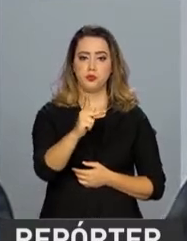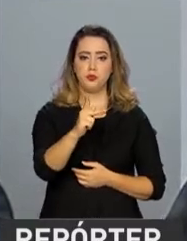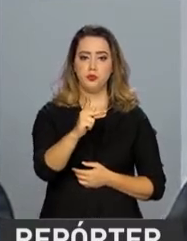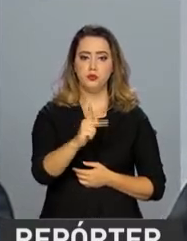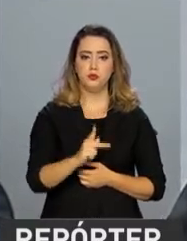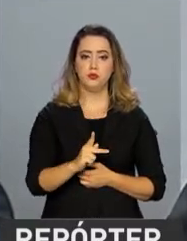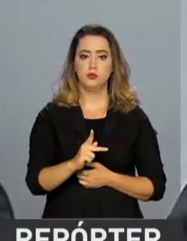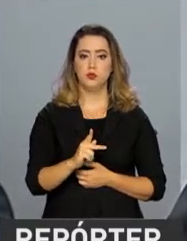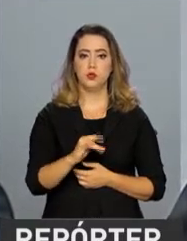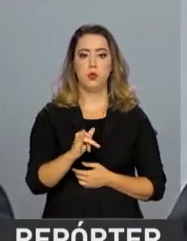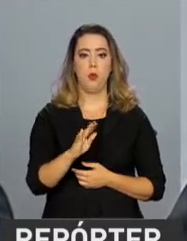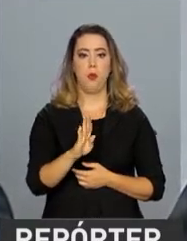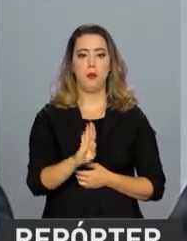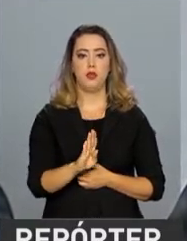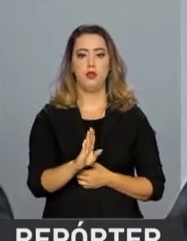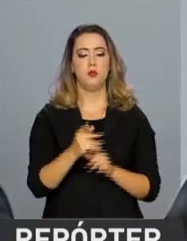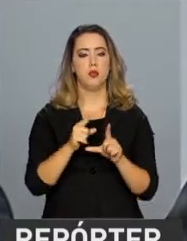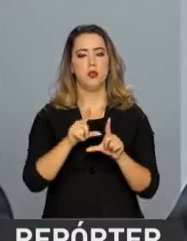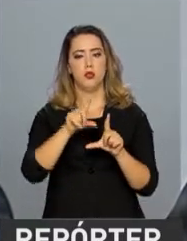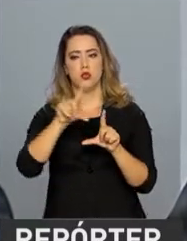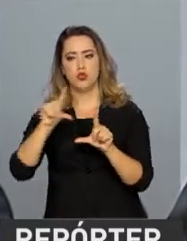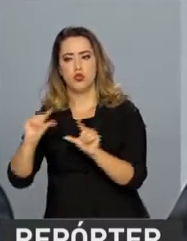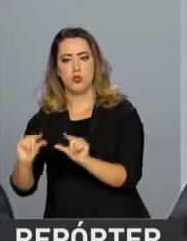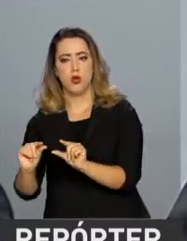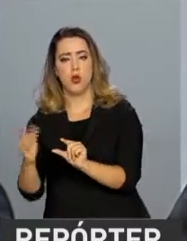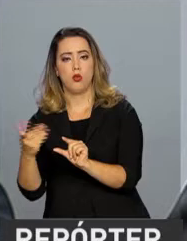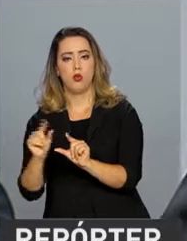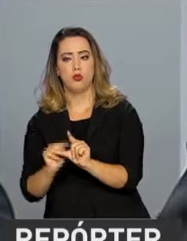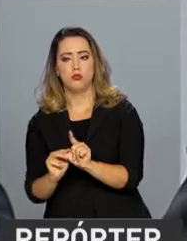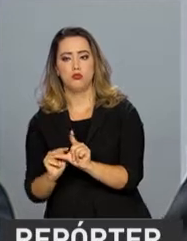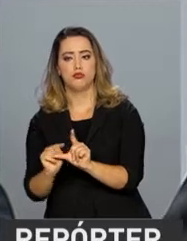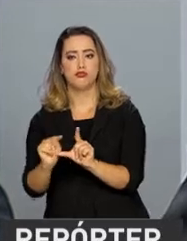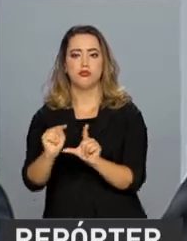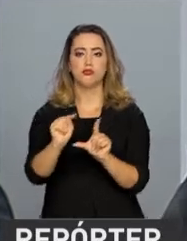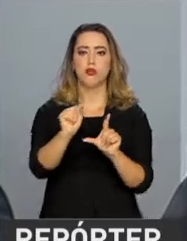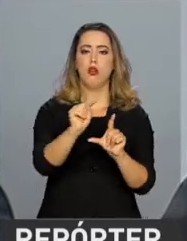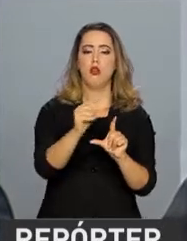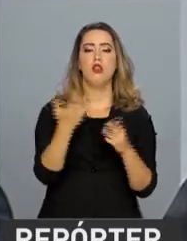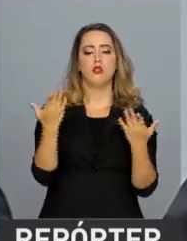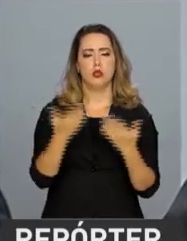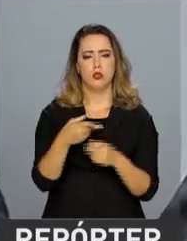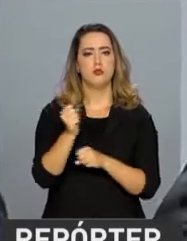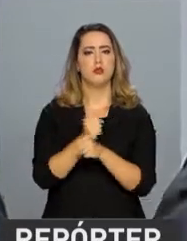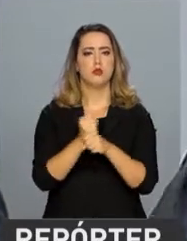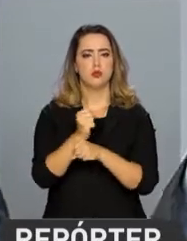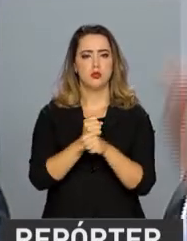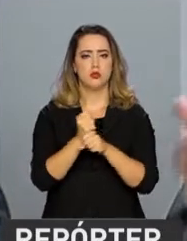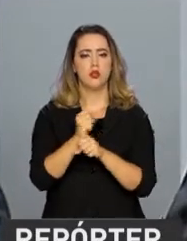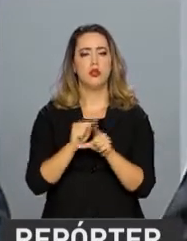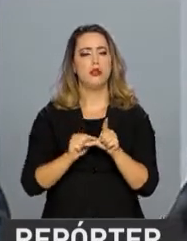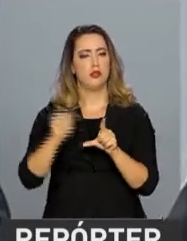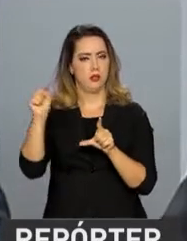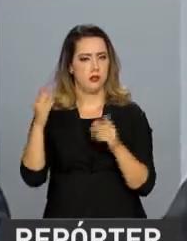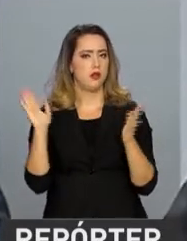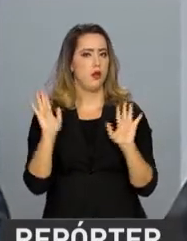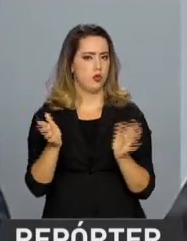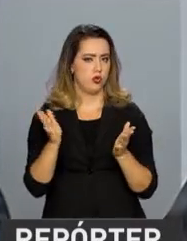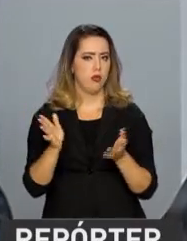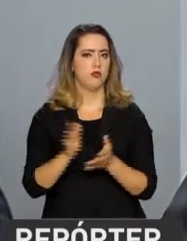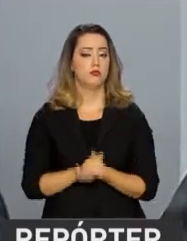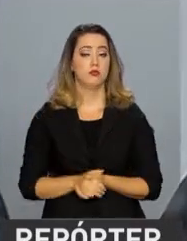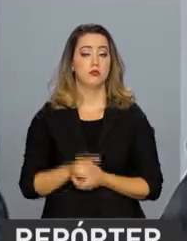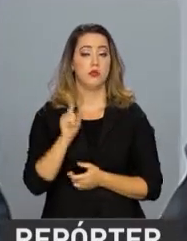semestre de 2016 1,6 por cento no primeiro semestre de 2007 cresceu 0,9 por cento